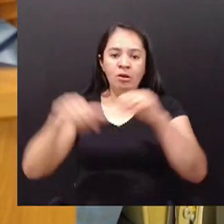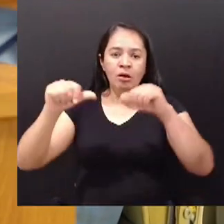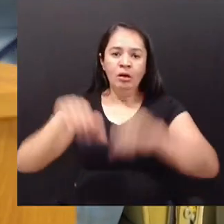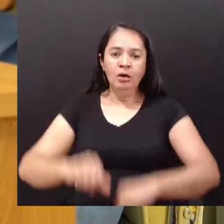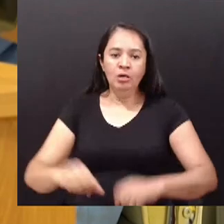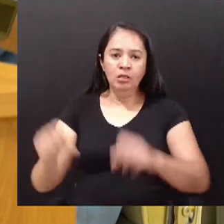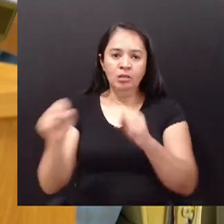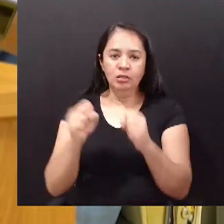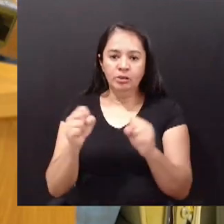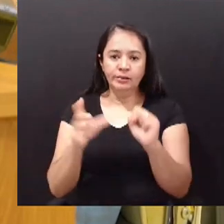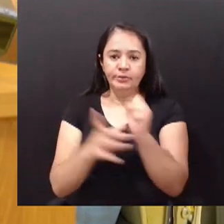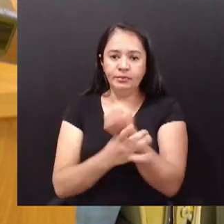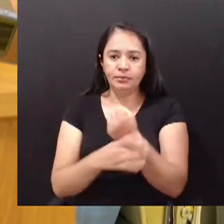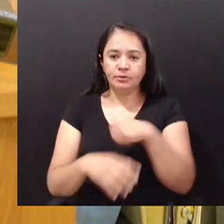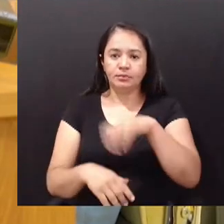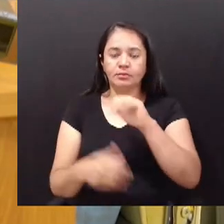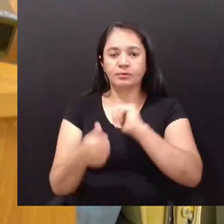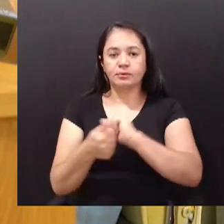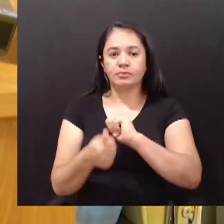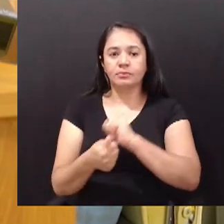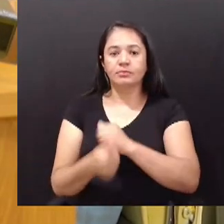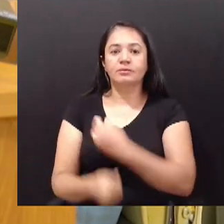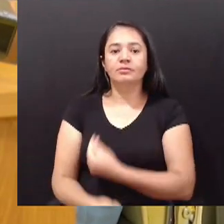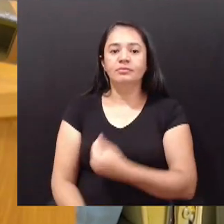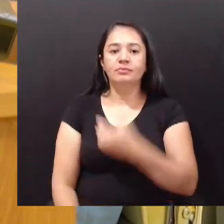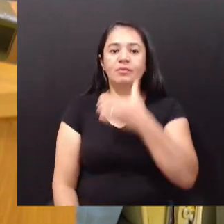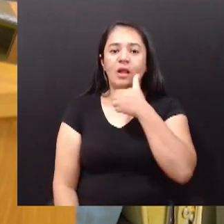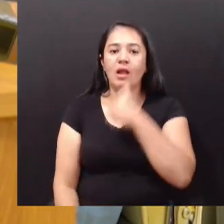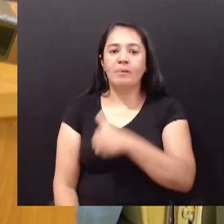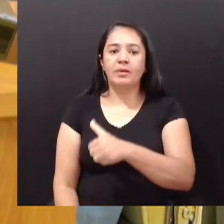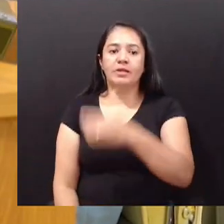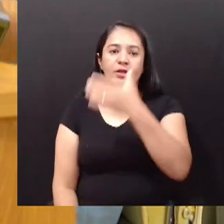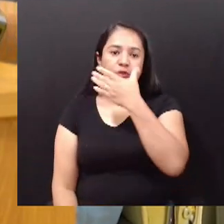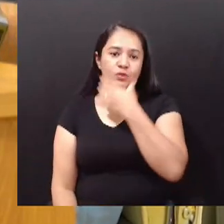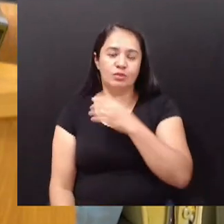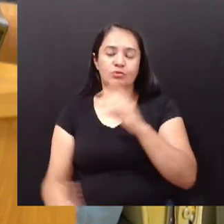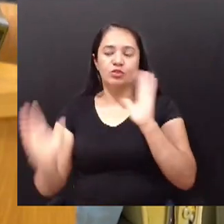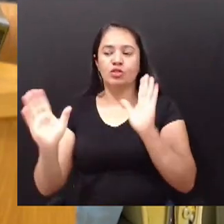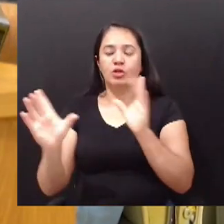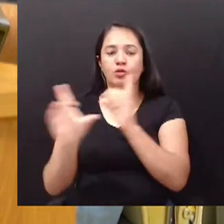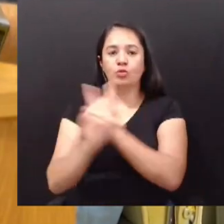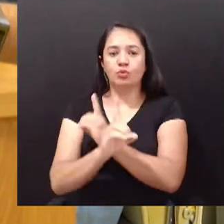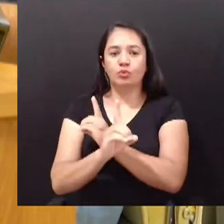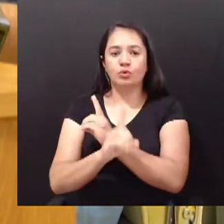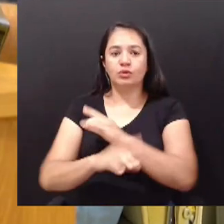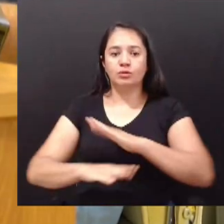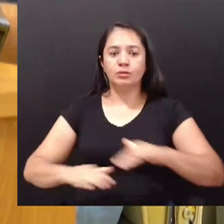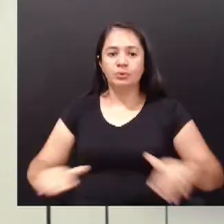qualidade de vida para meninos e meninas diagnosticados ainda na infância.